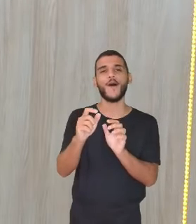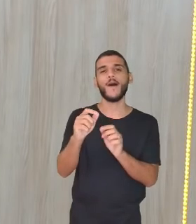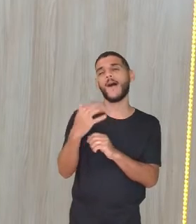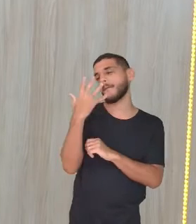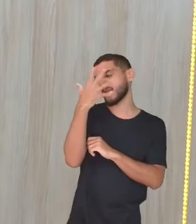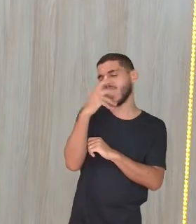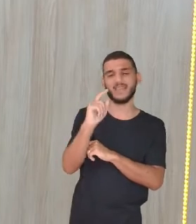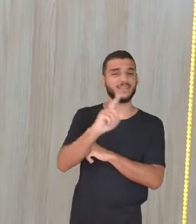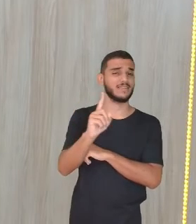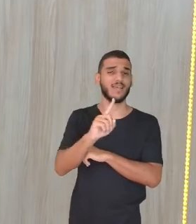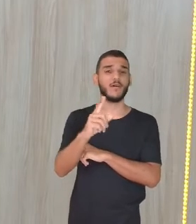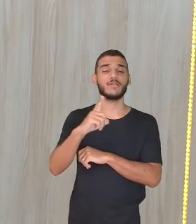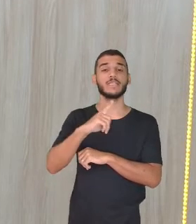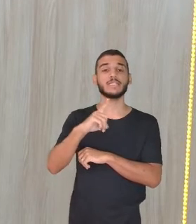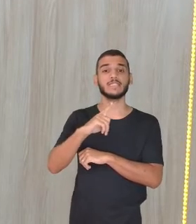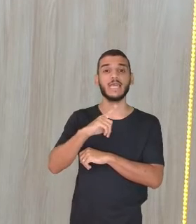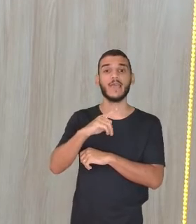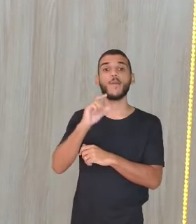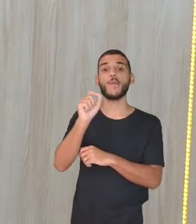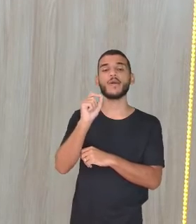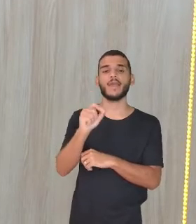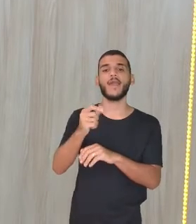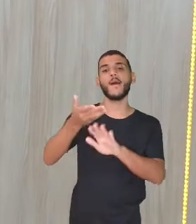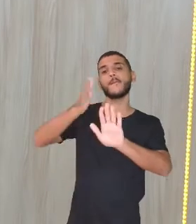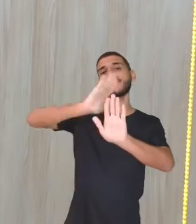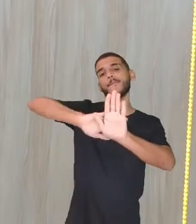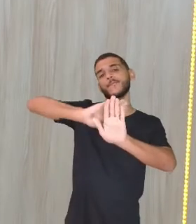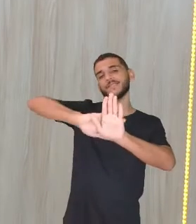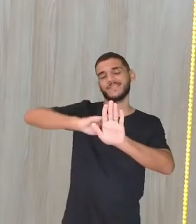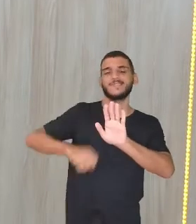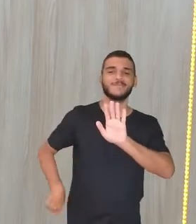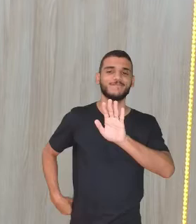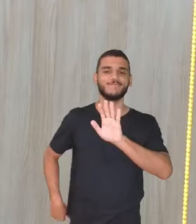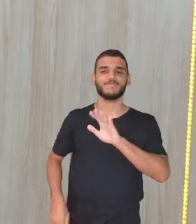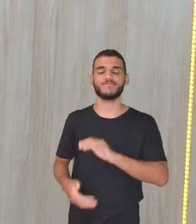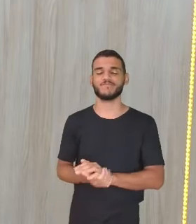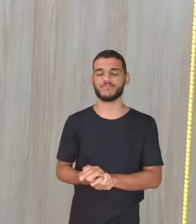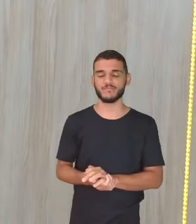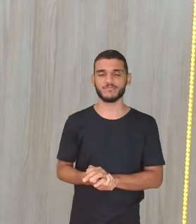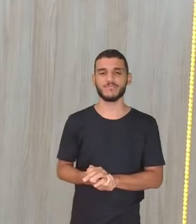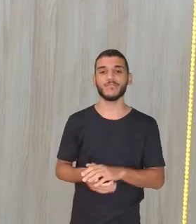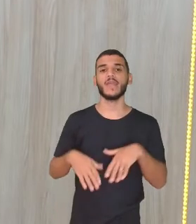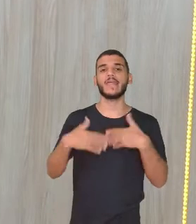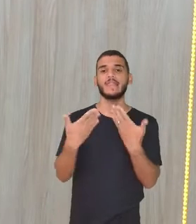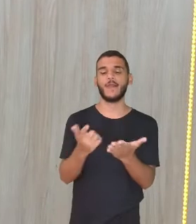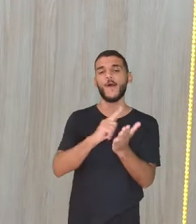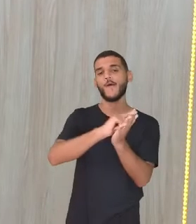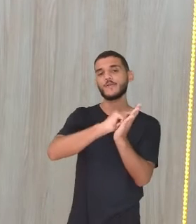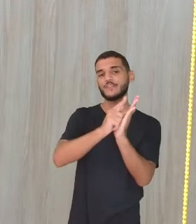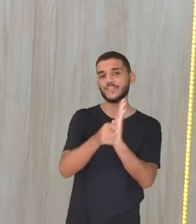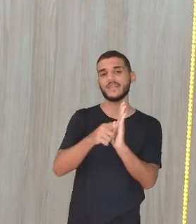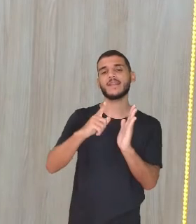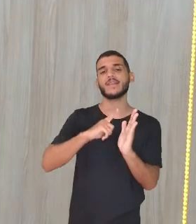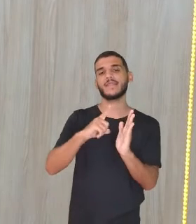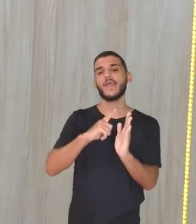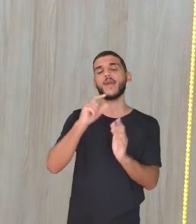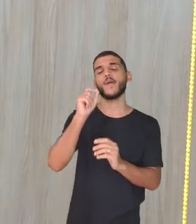Tudo ali é intencional, tá certo? Então, os gêneros, eles vão trazer esse poder argumentativo muito